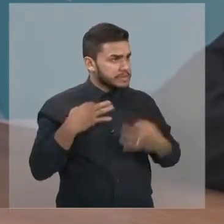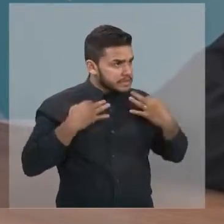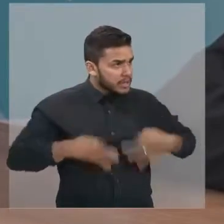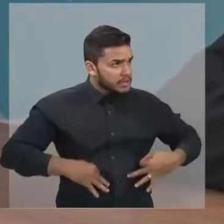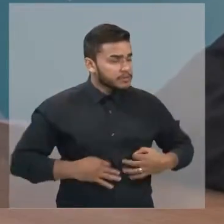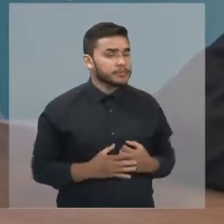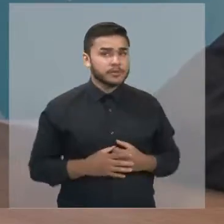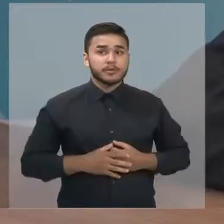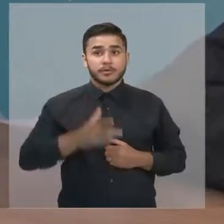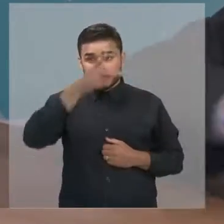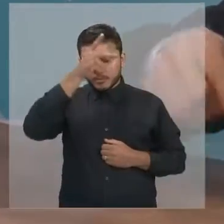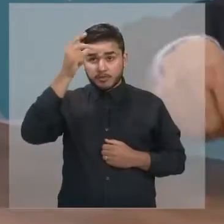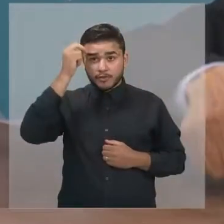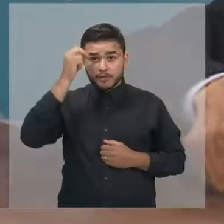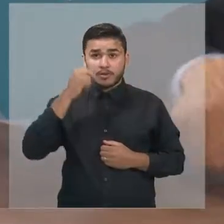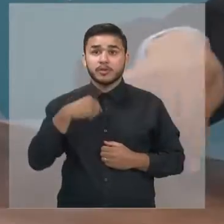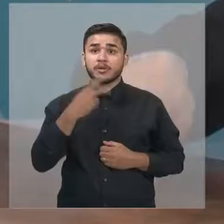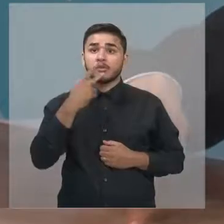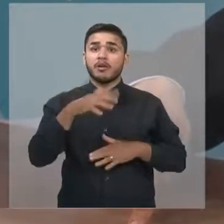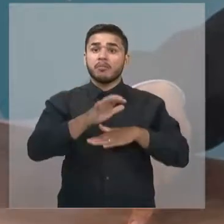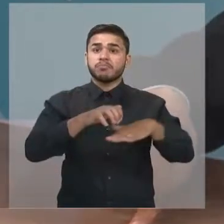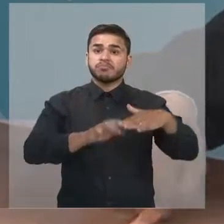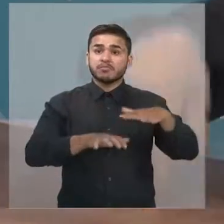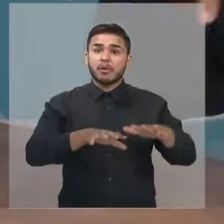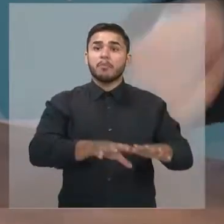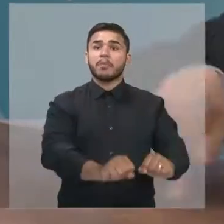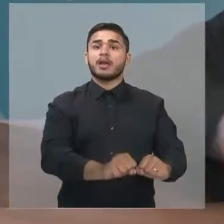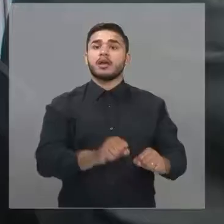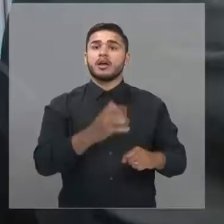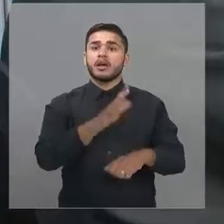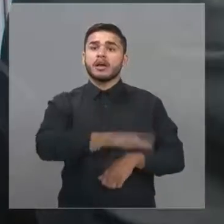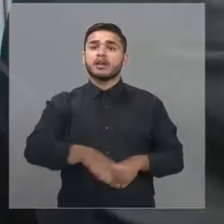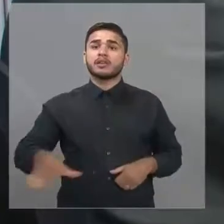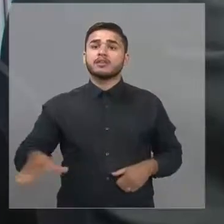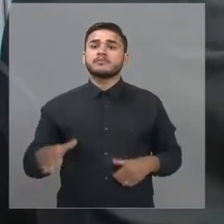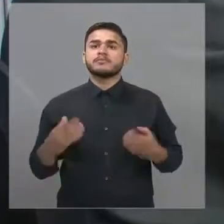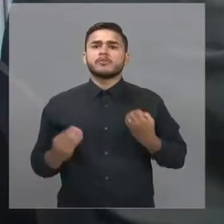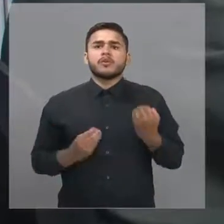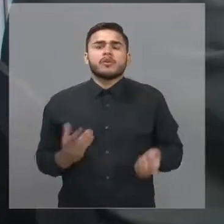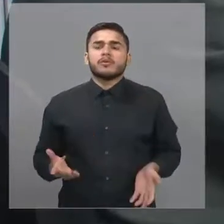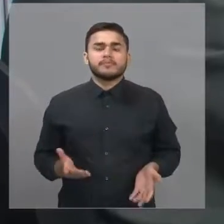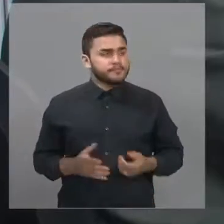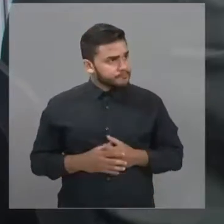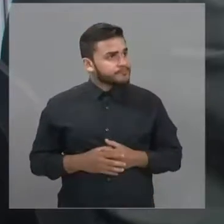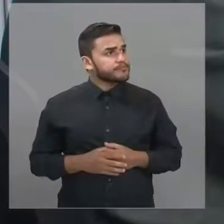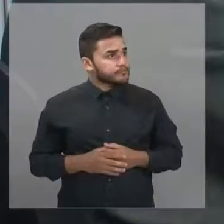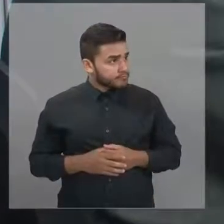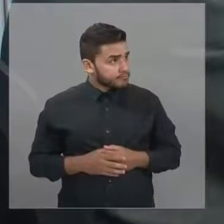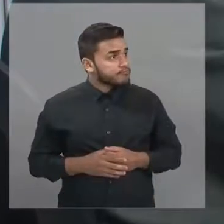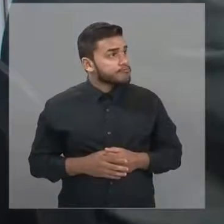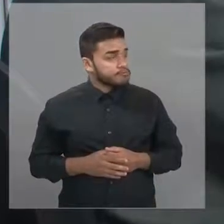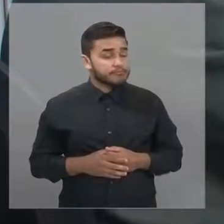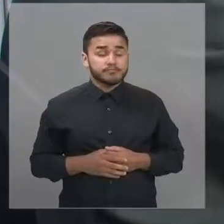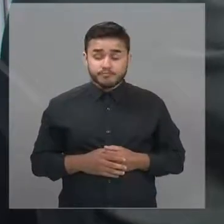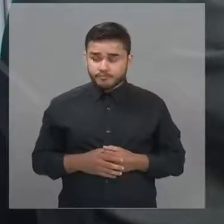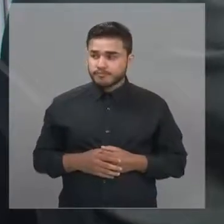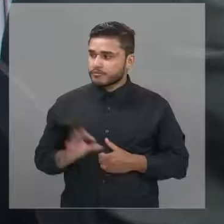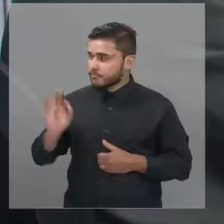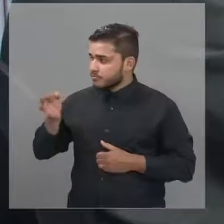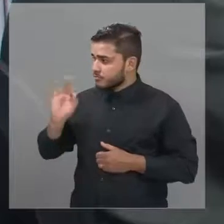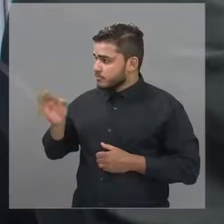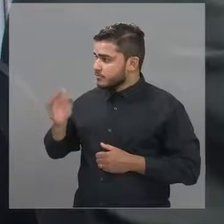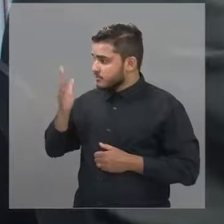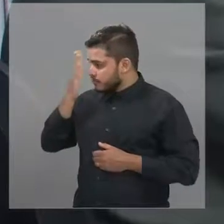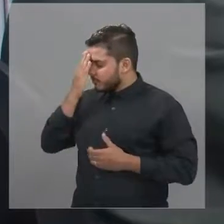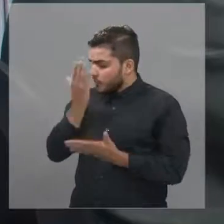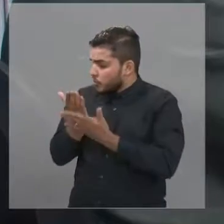formação daquelas crianças? O prefeito pedófilo, que é mantido no cargo. E era um profissional formado num curso extremamente